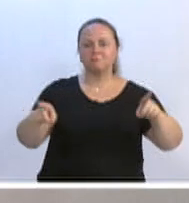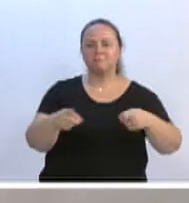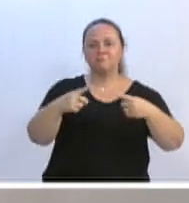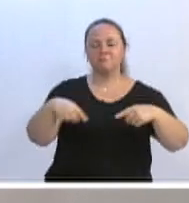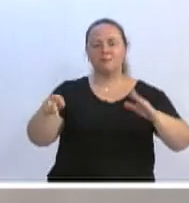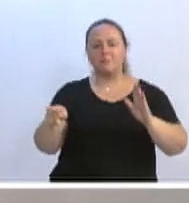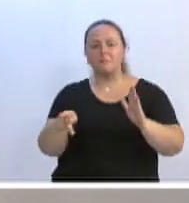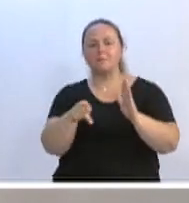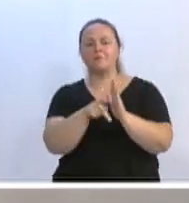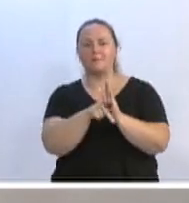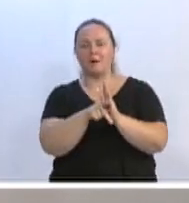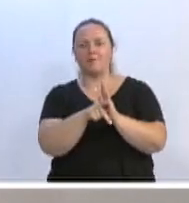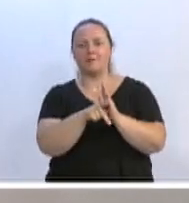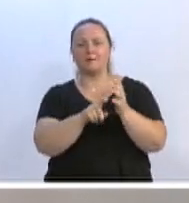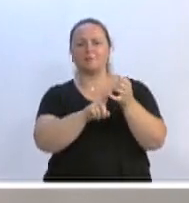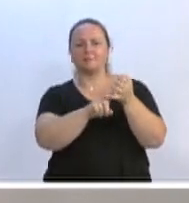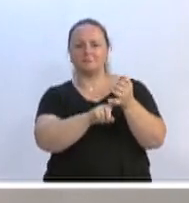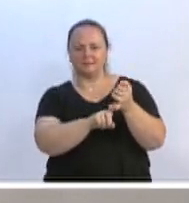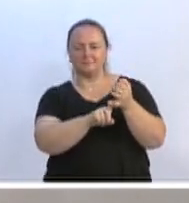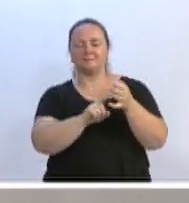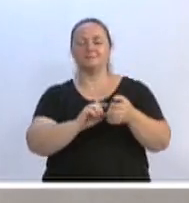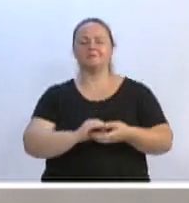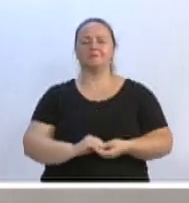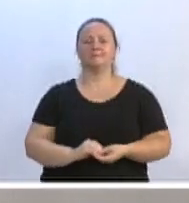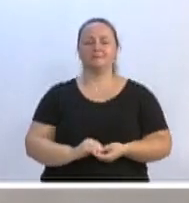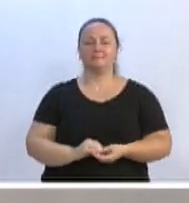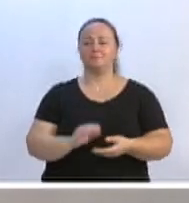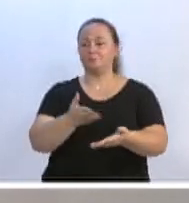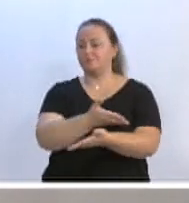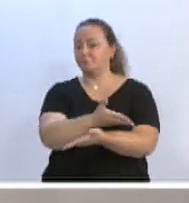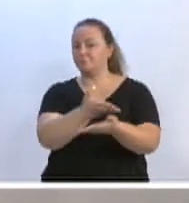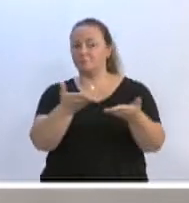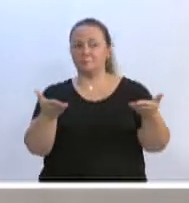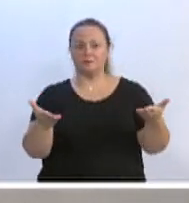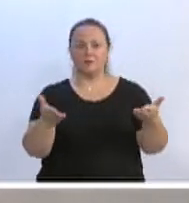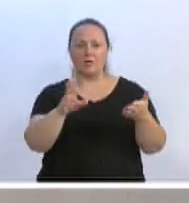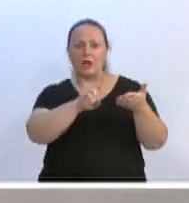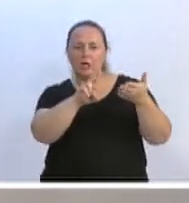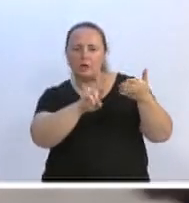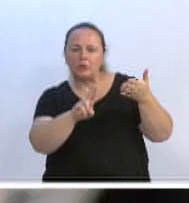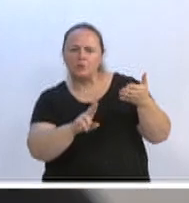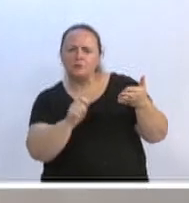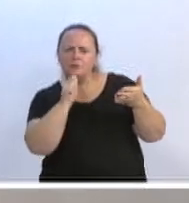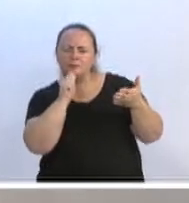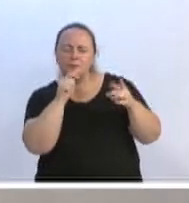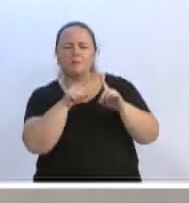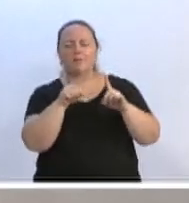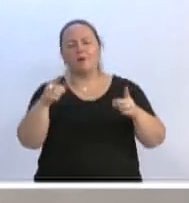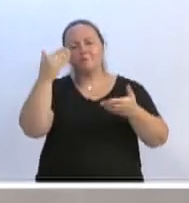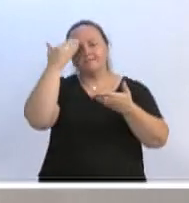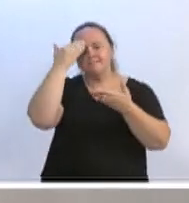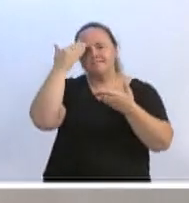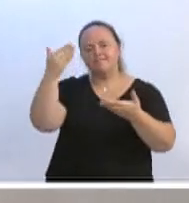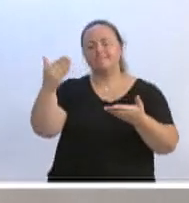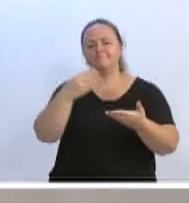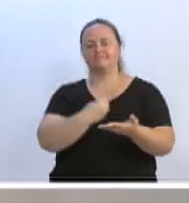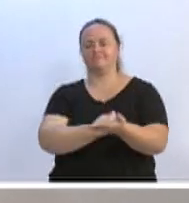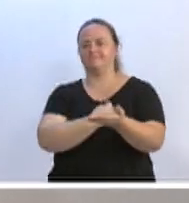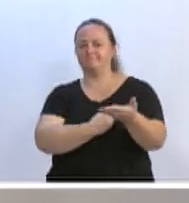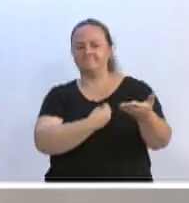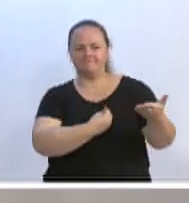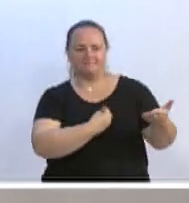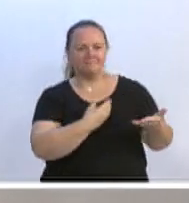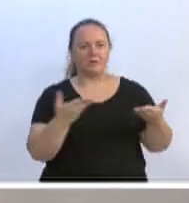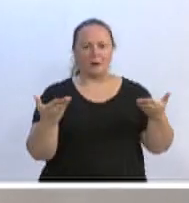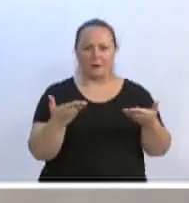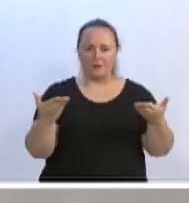Tijucas. A todos os demais que não foram pessoalmente nominados, agradecemos a presença de todos por